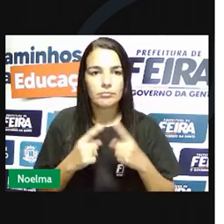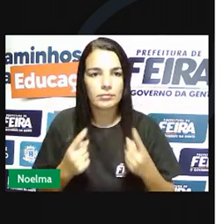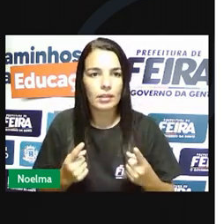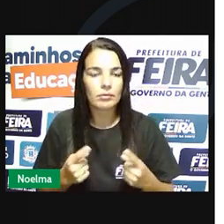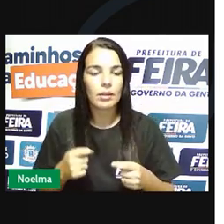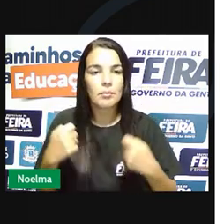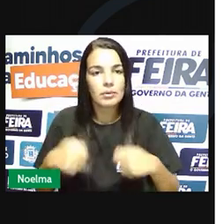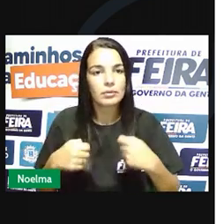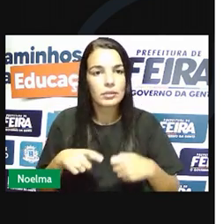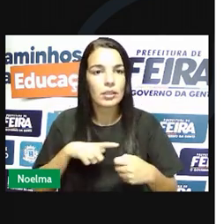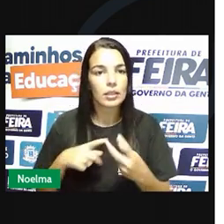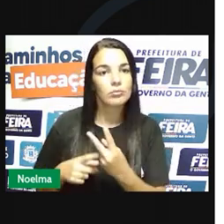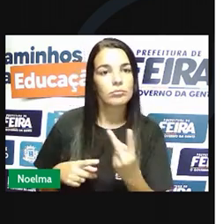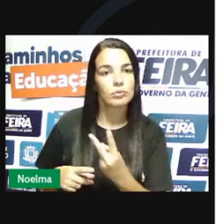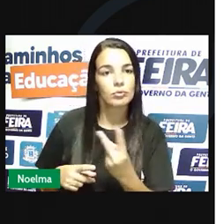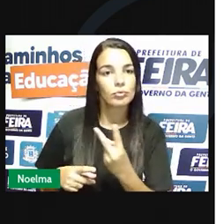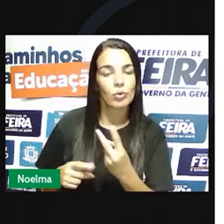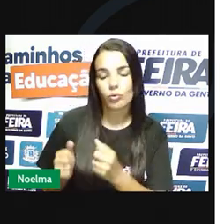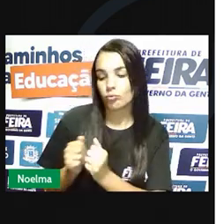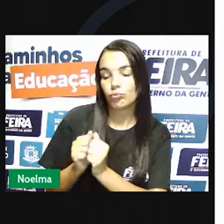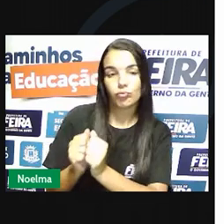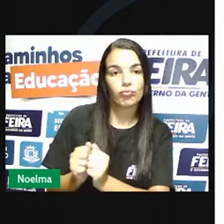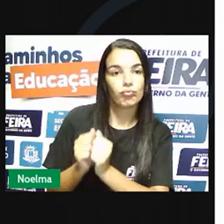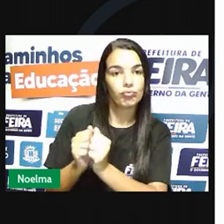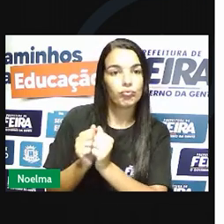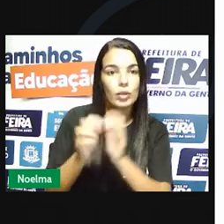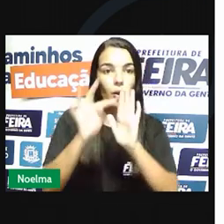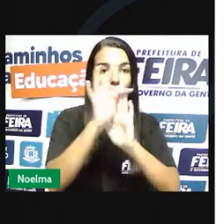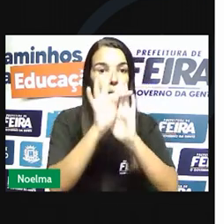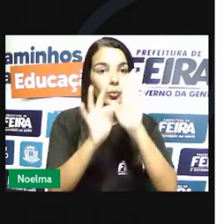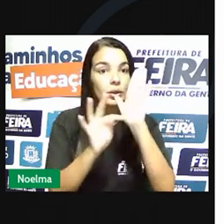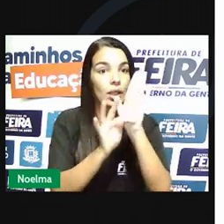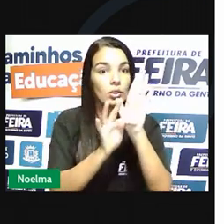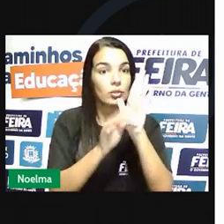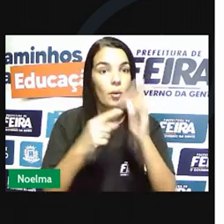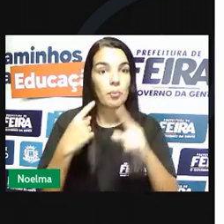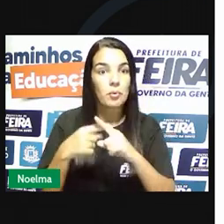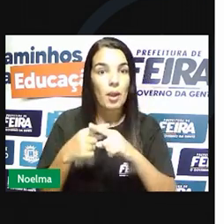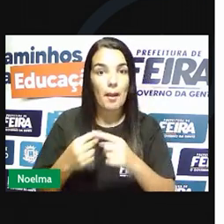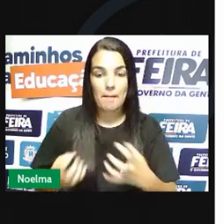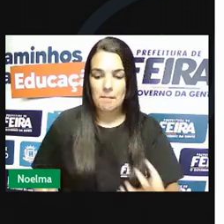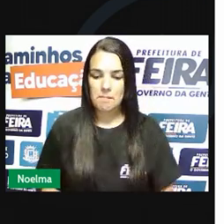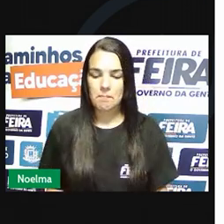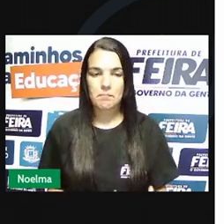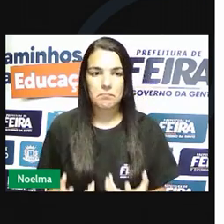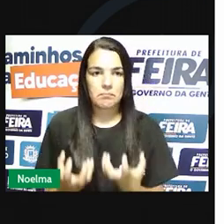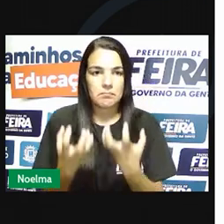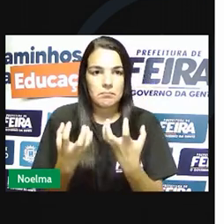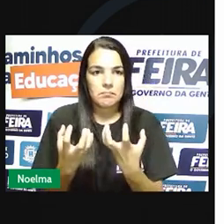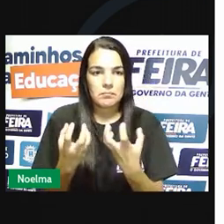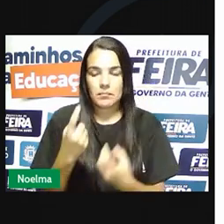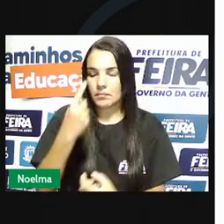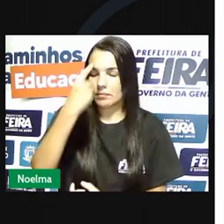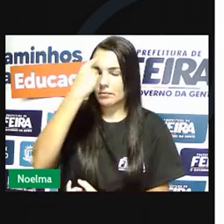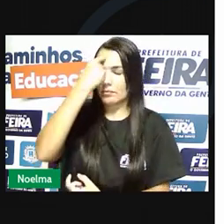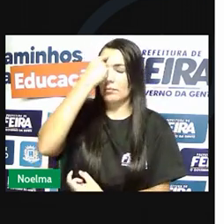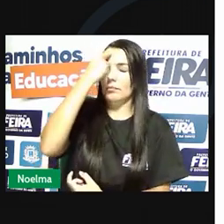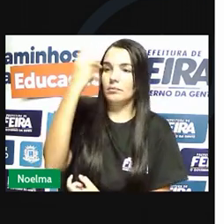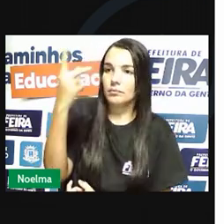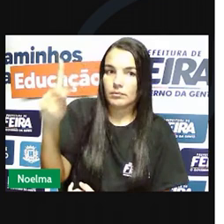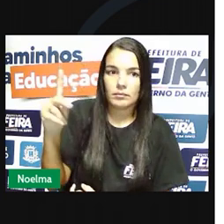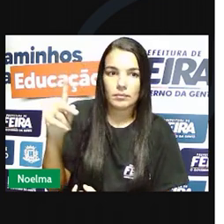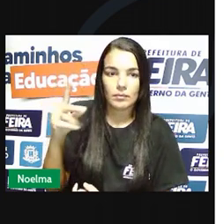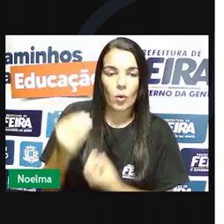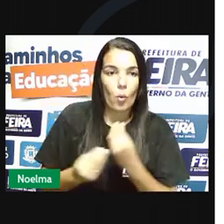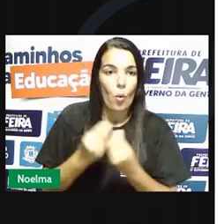certo? O argumento é aquilo que dá, digamos assim, enraiza, né? Deixa forte o seu ponto de vista, certo?